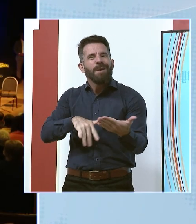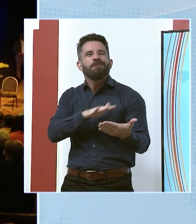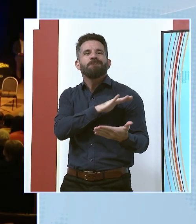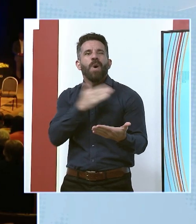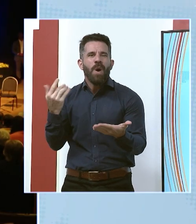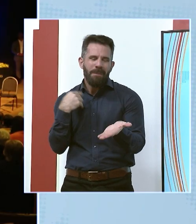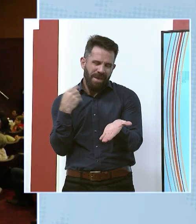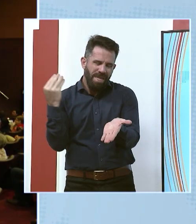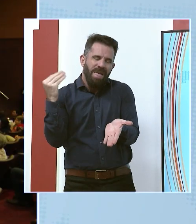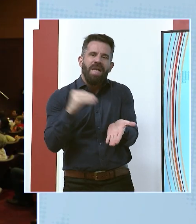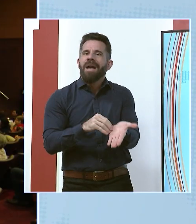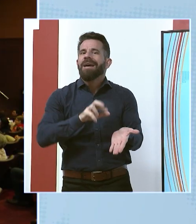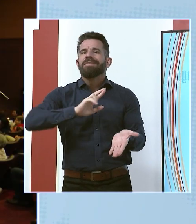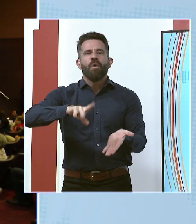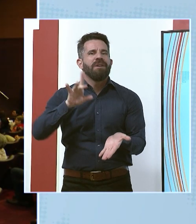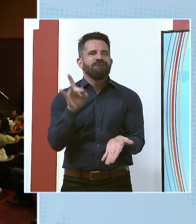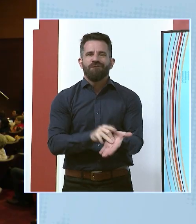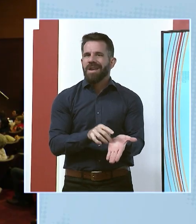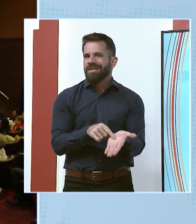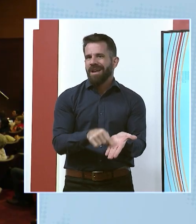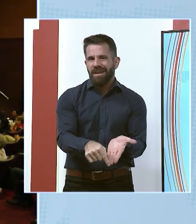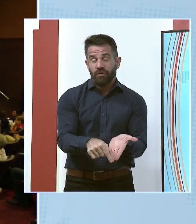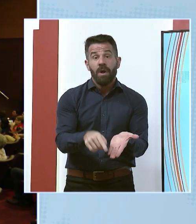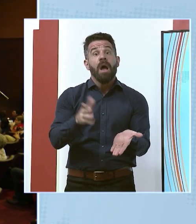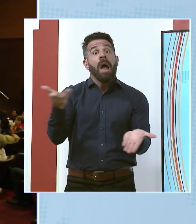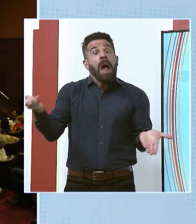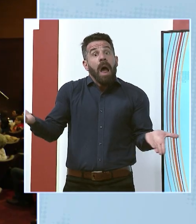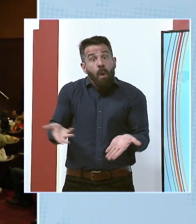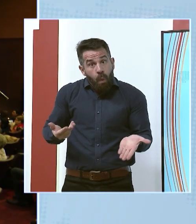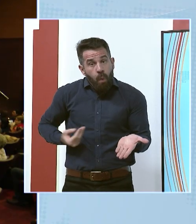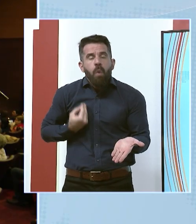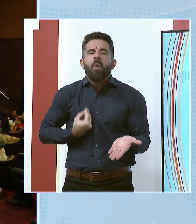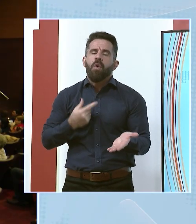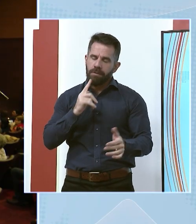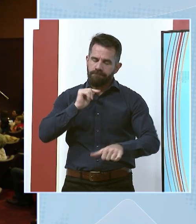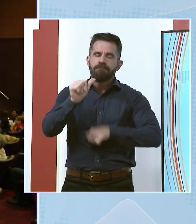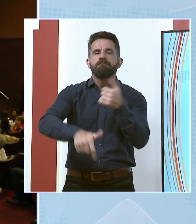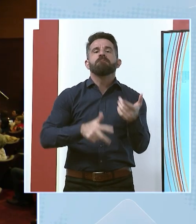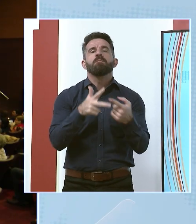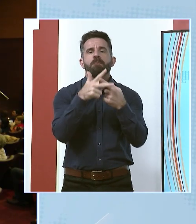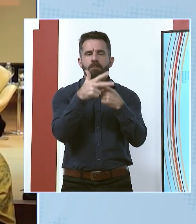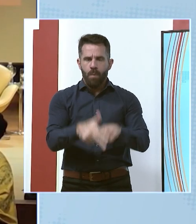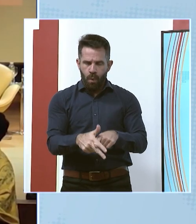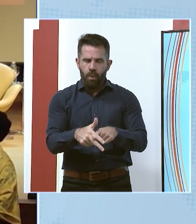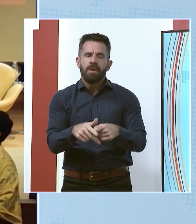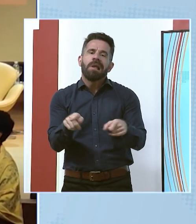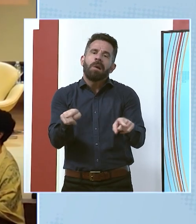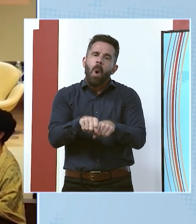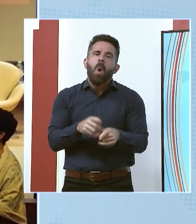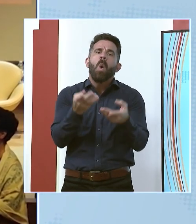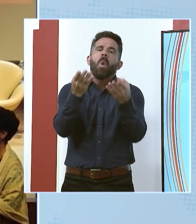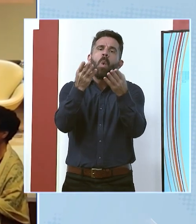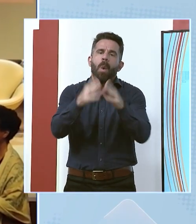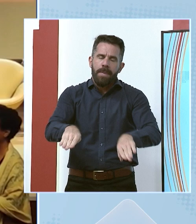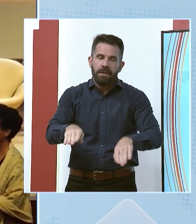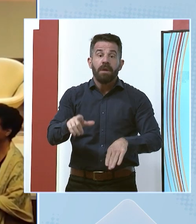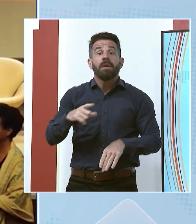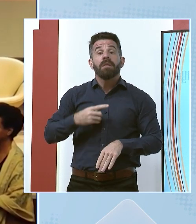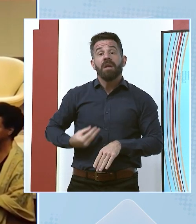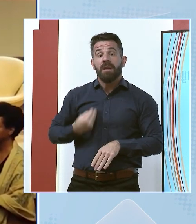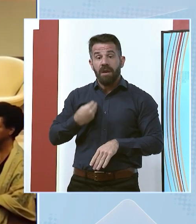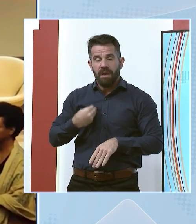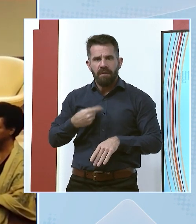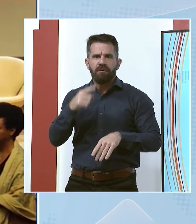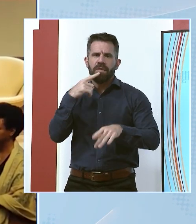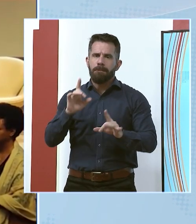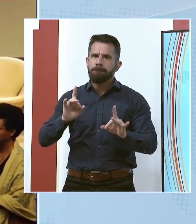verdade. Mas hoje parte desse erro está sendo reparado. na solenidade de entrega das